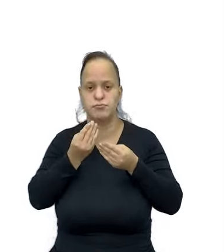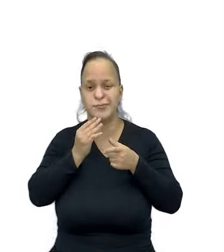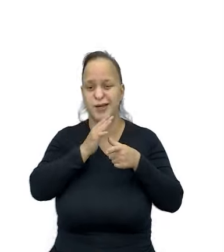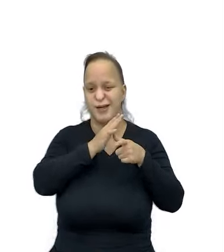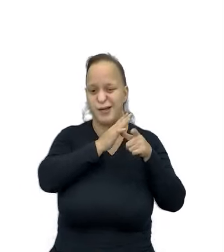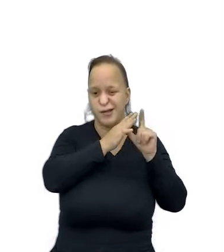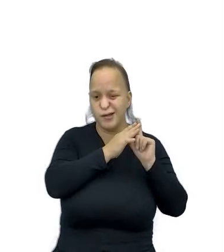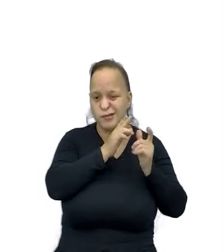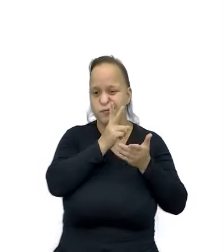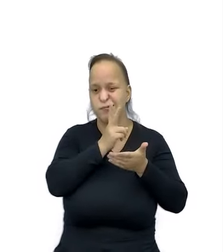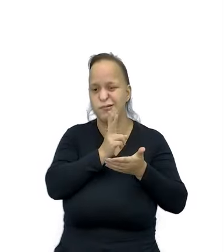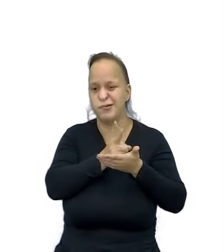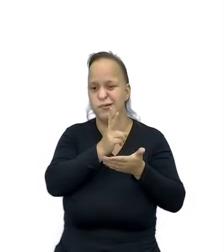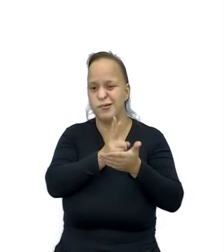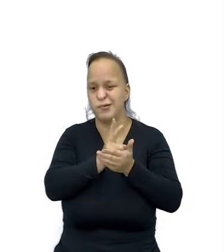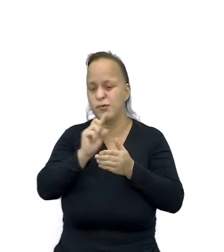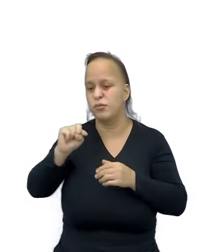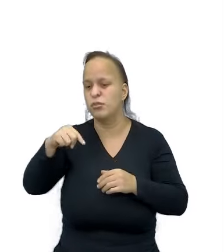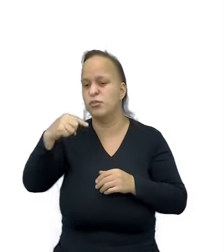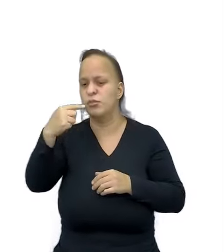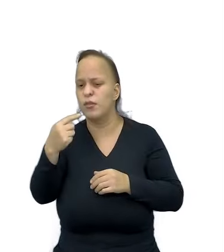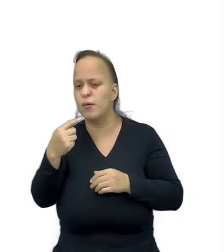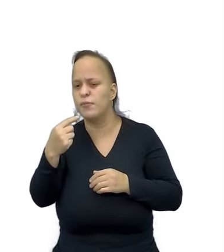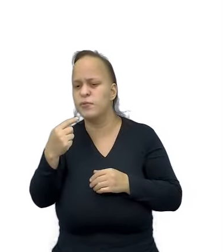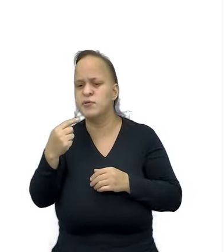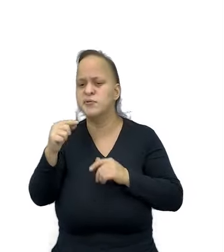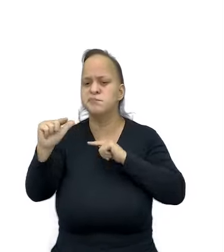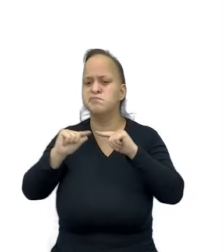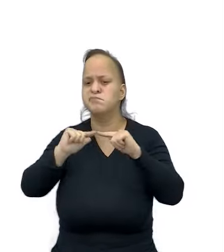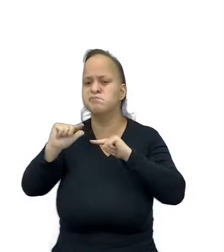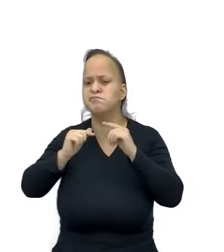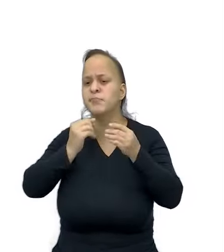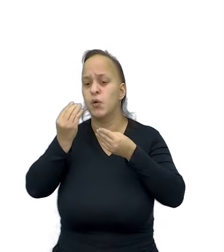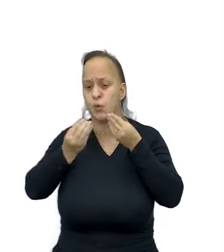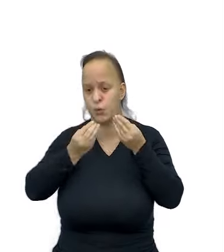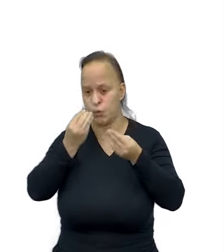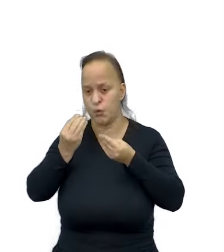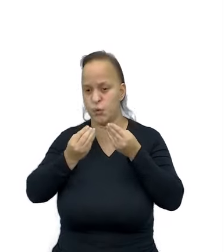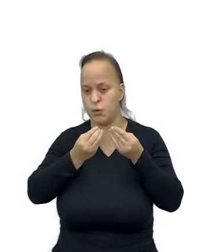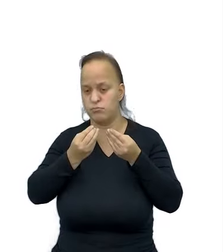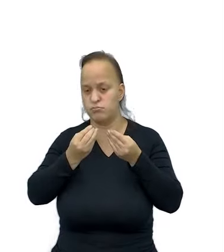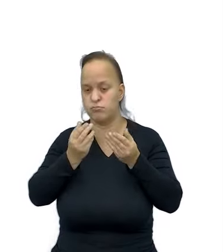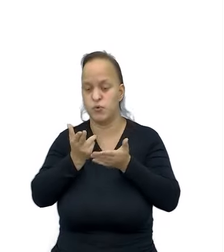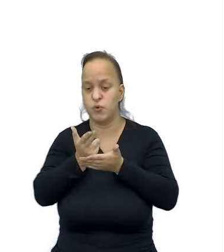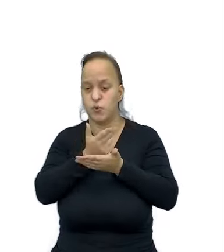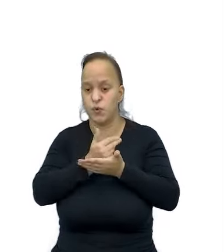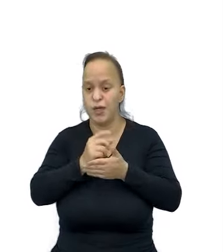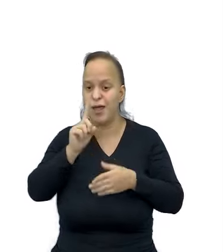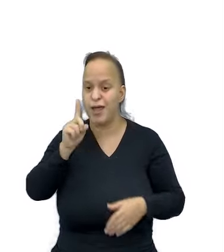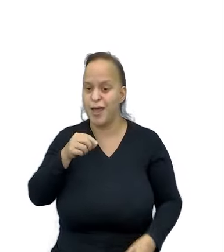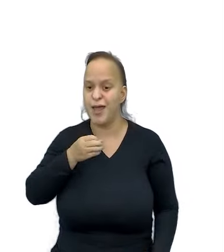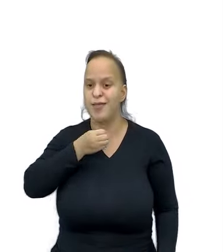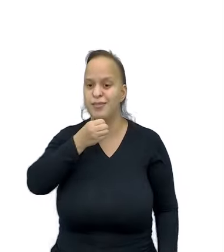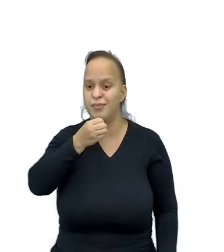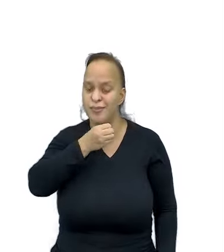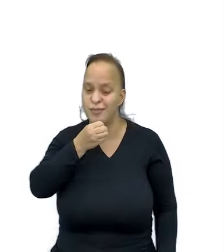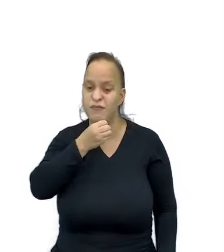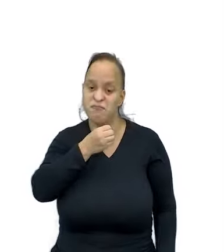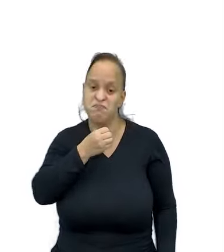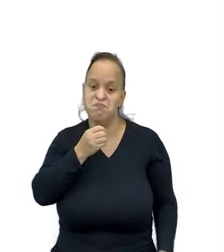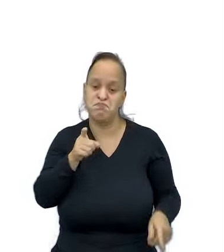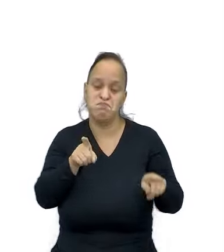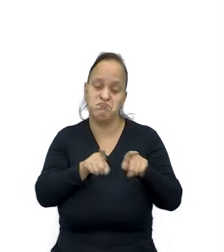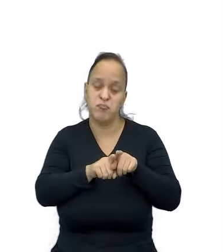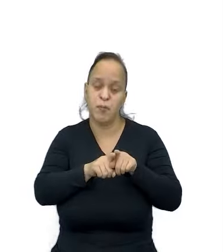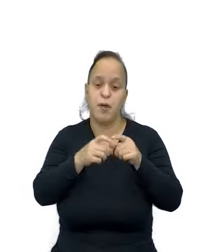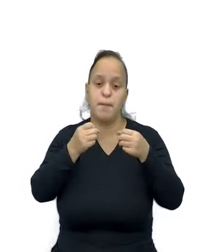antes, durante e depois, dentro aí desse gênero, né, a entrevista, que pode ser o podcast, e também depois essa produção